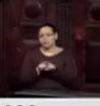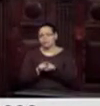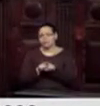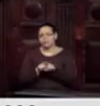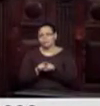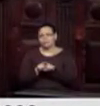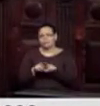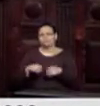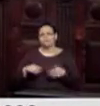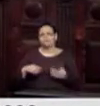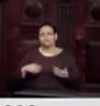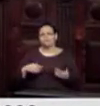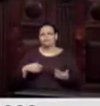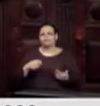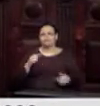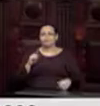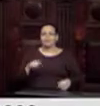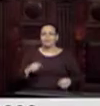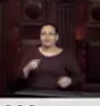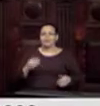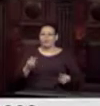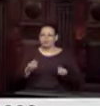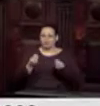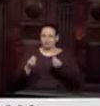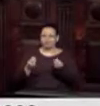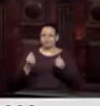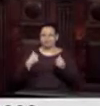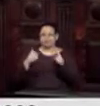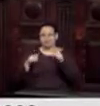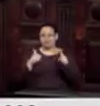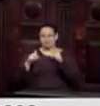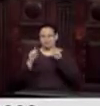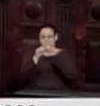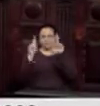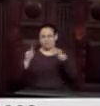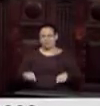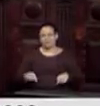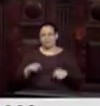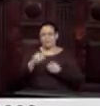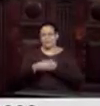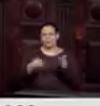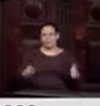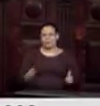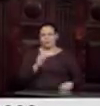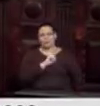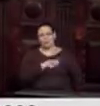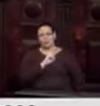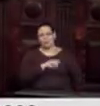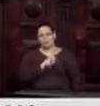aí é a reação dos servidores públicos do Rio de Janeiro, o pacote de maldades.